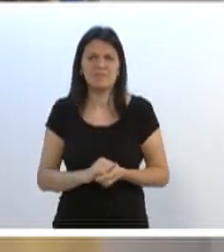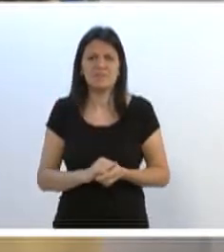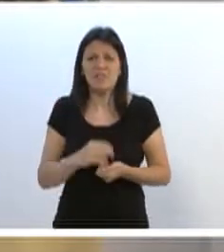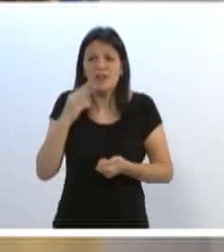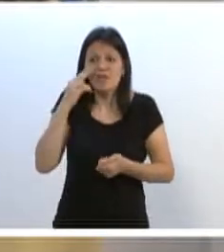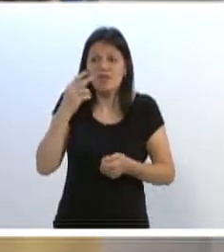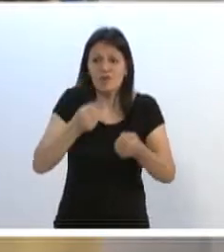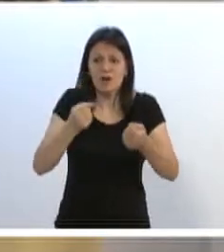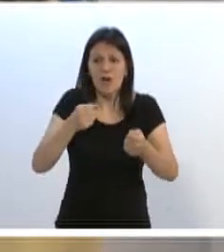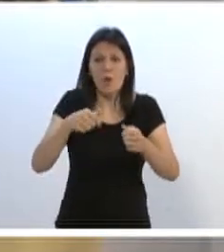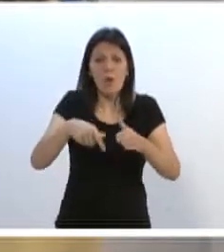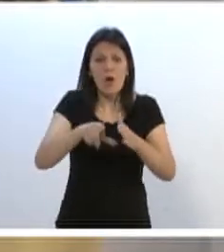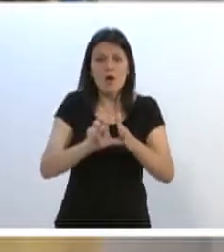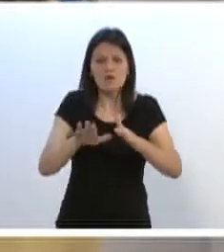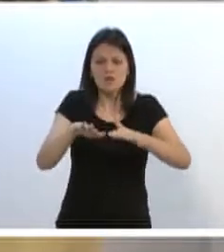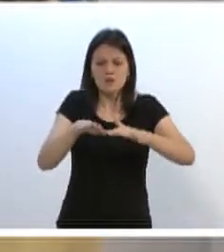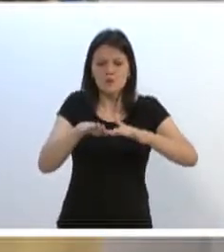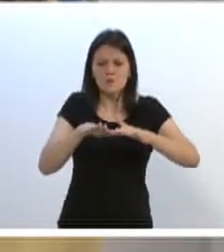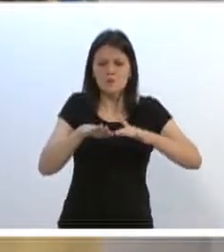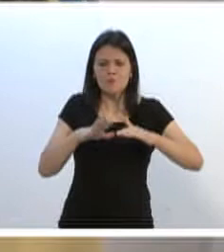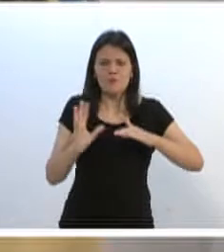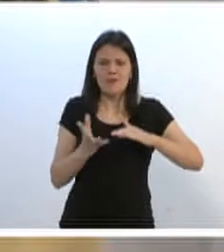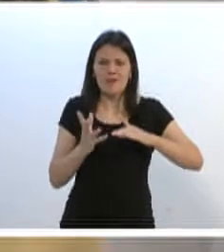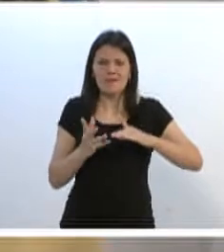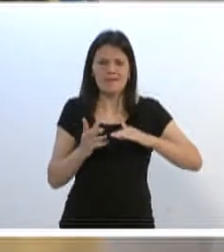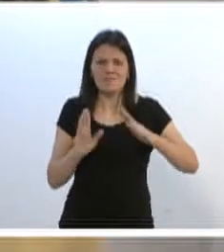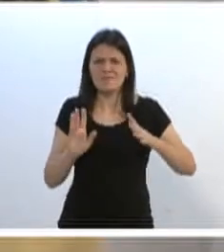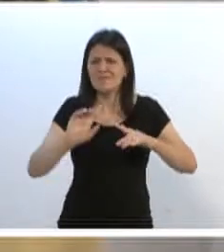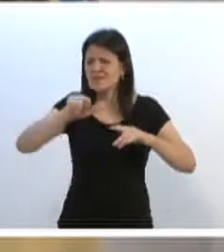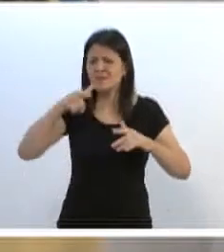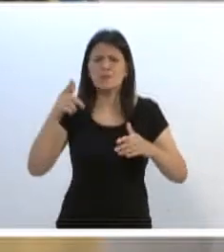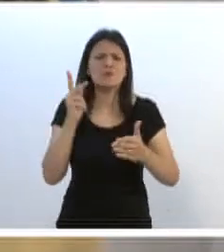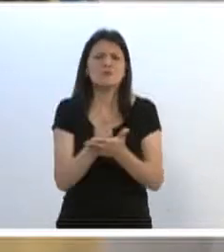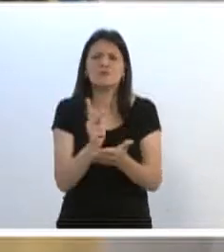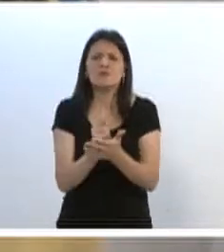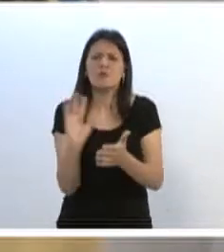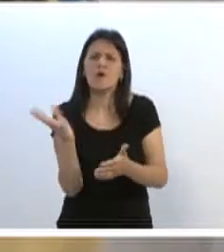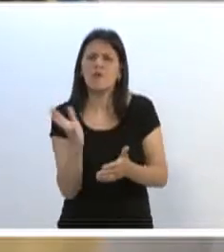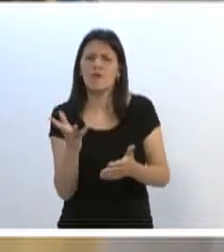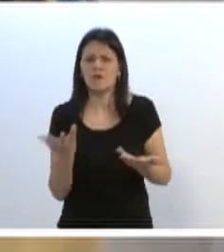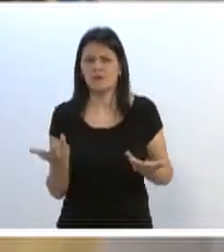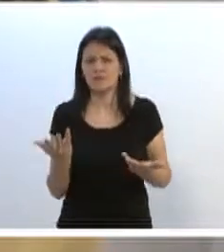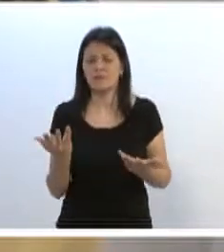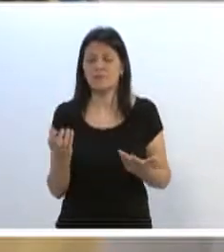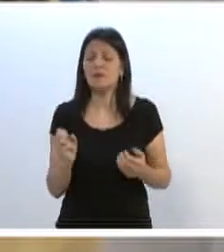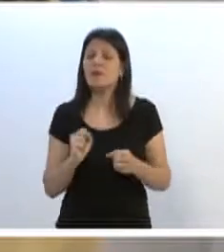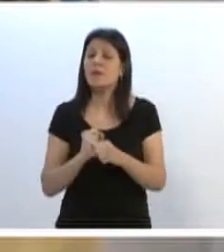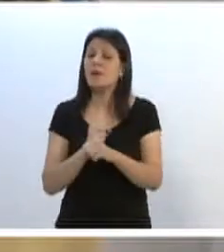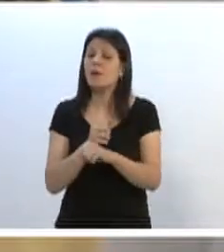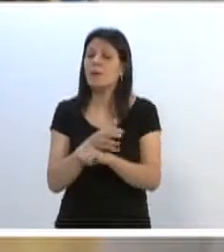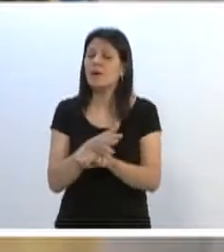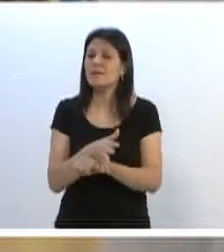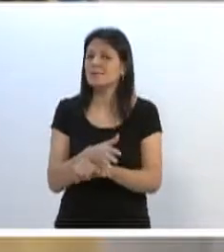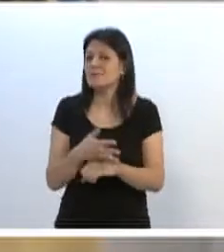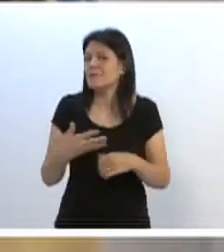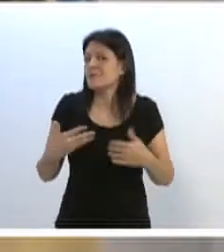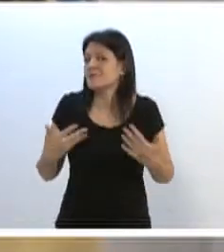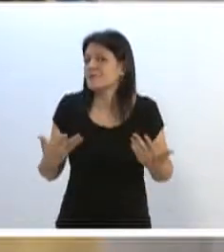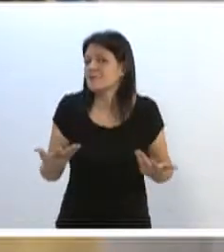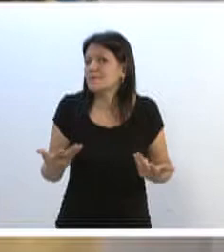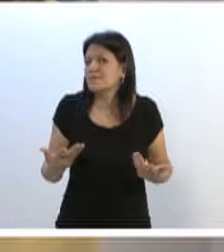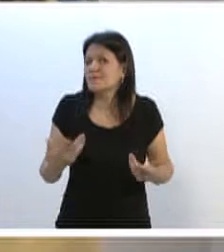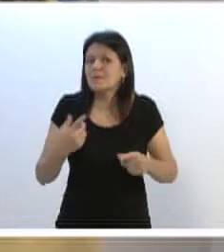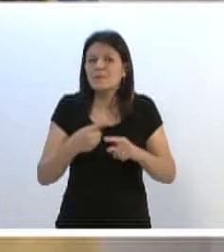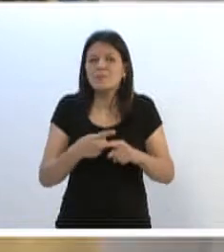naquele momento a velocidade. E nas madrugadas? Como é que fica? Por que então, aonde há